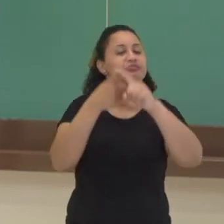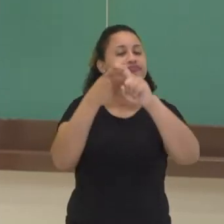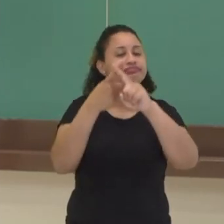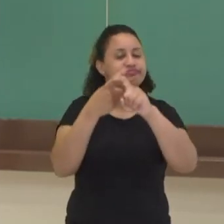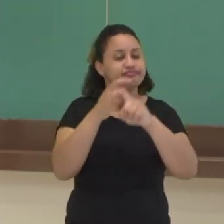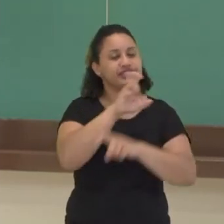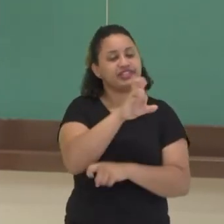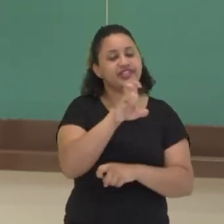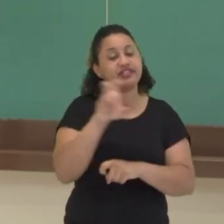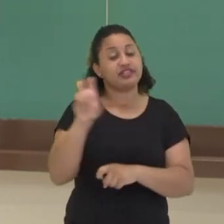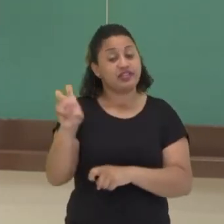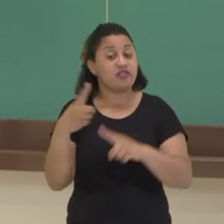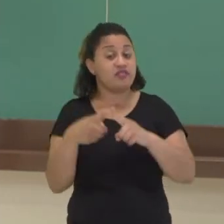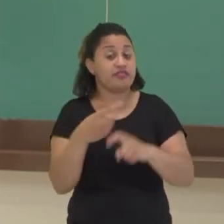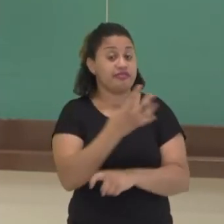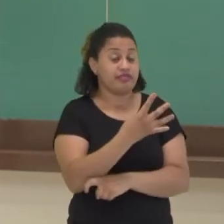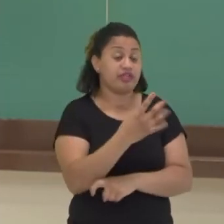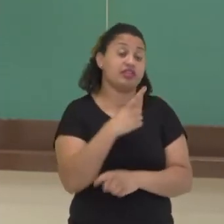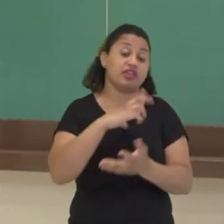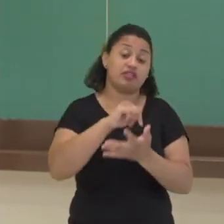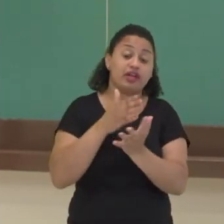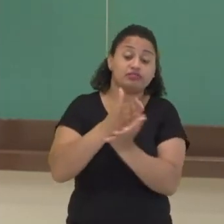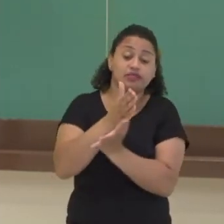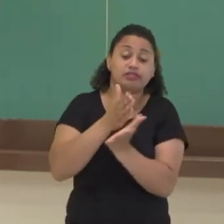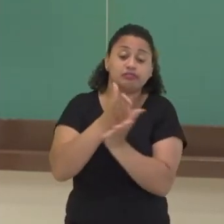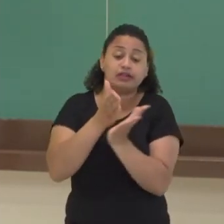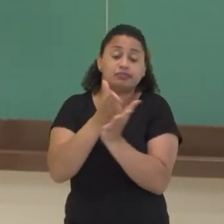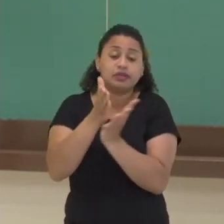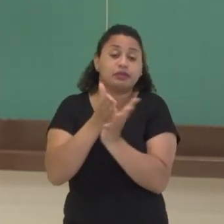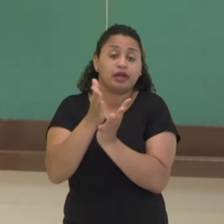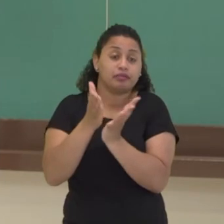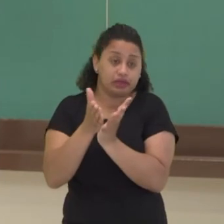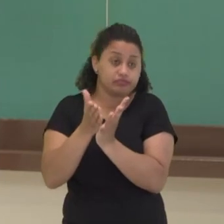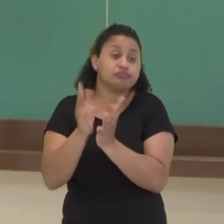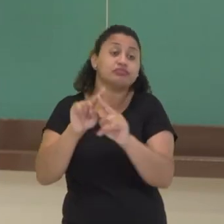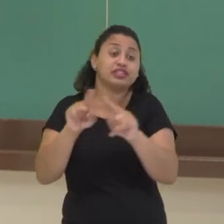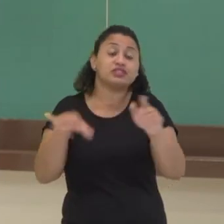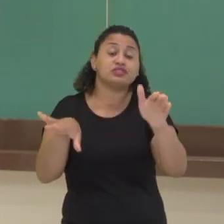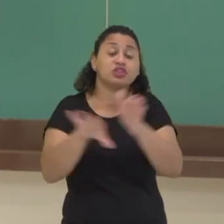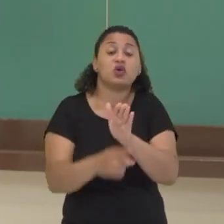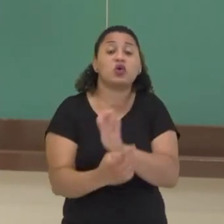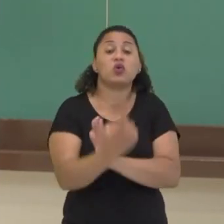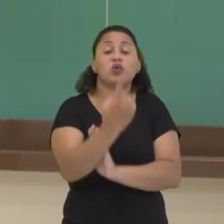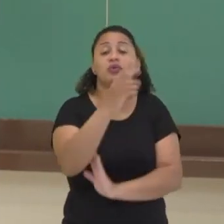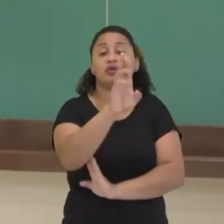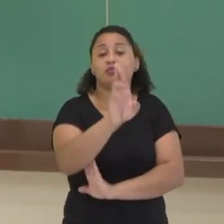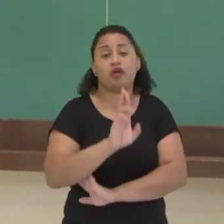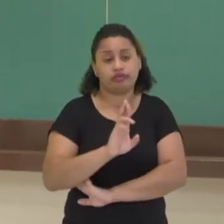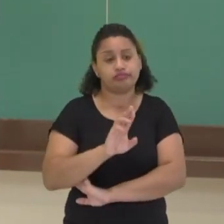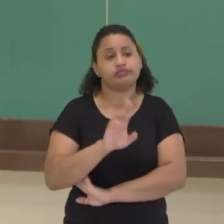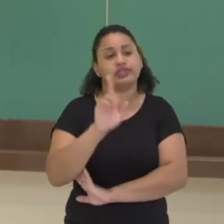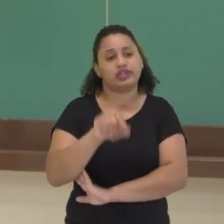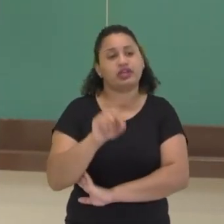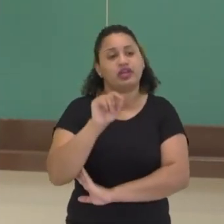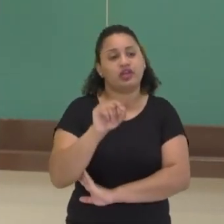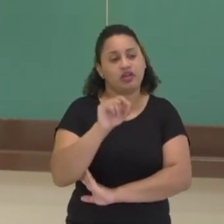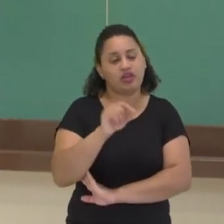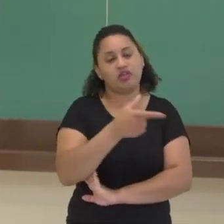minhas legendas, eu vou ter 5 possibilidades para viajar de Recife a São Paulo e